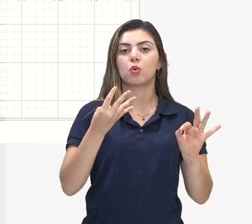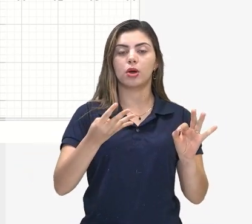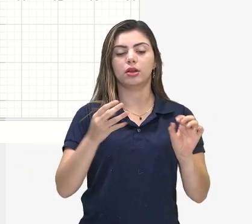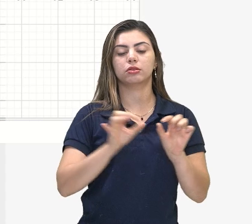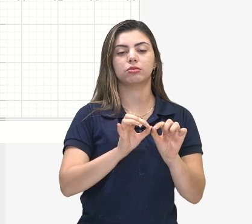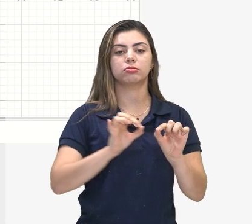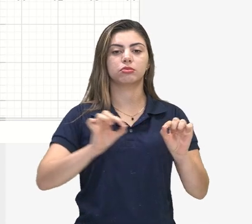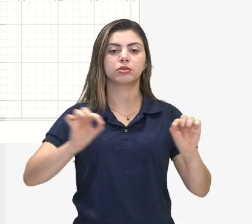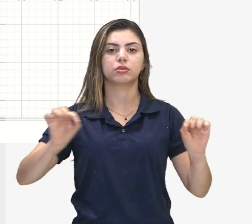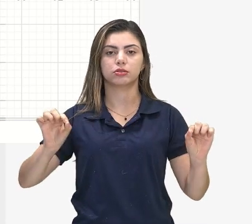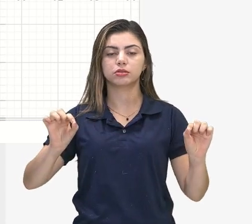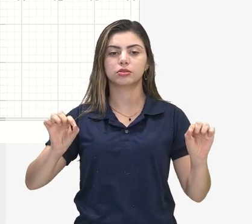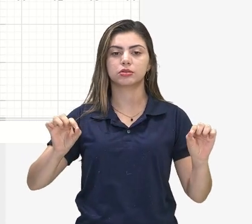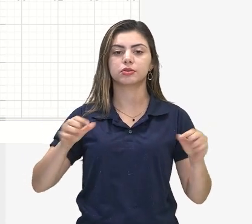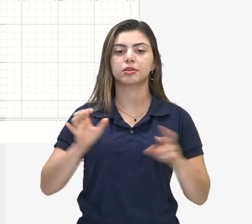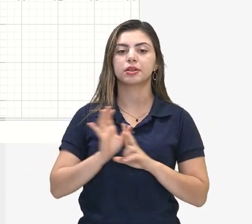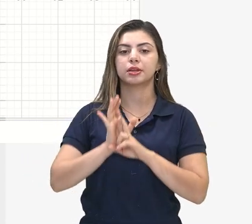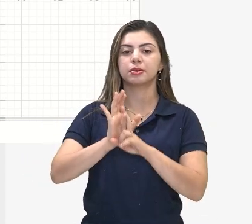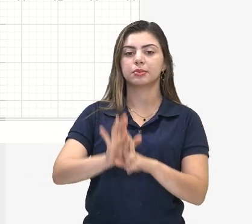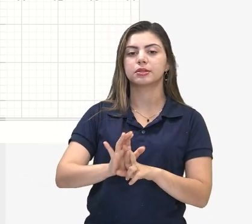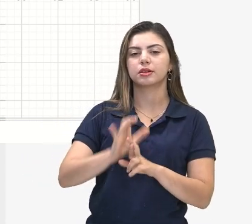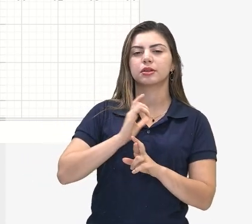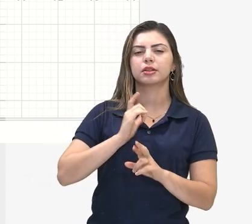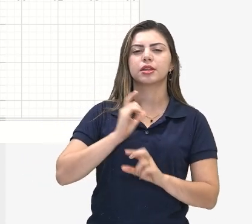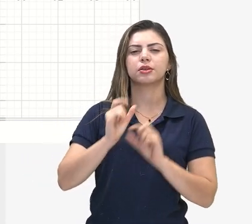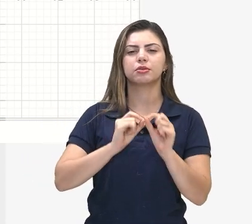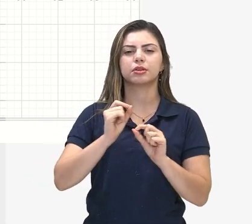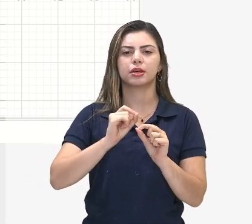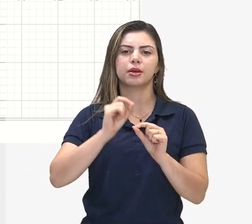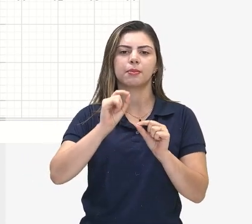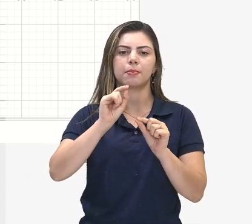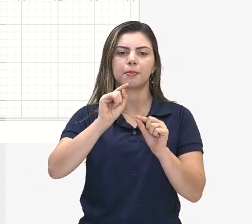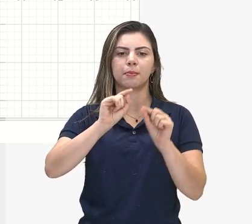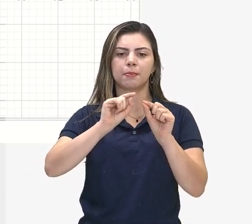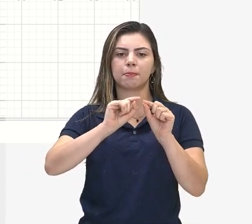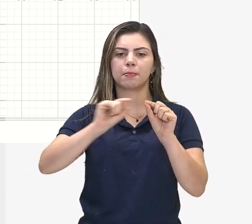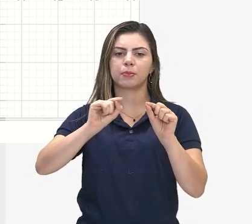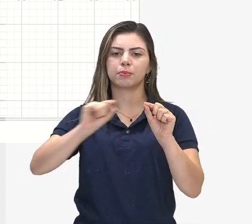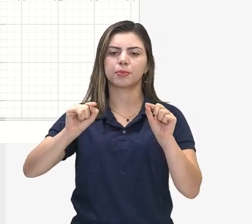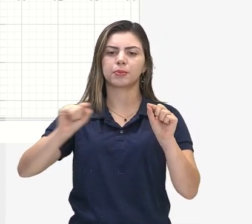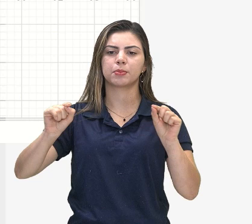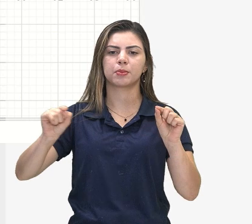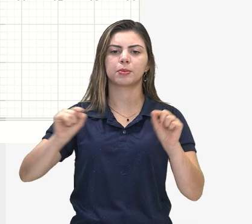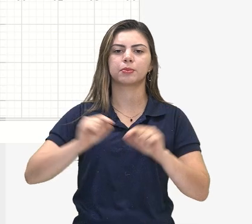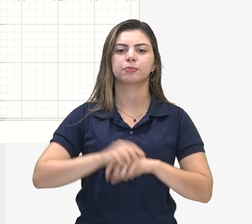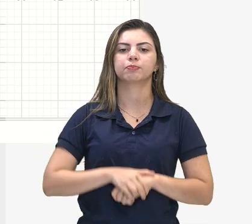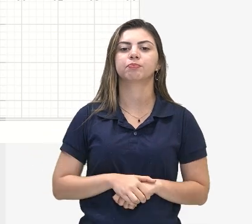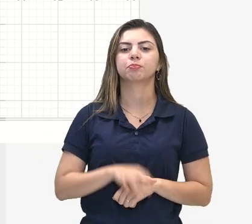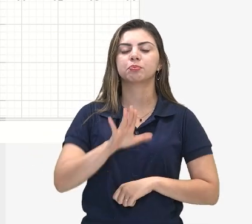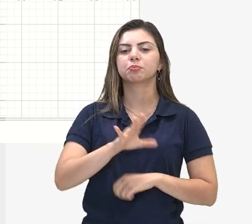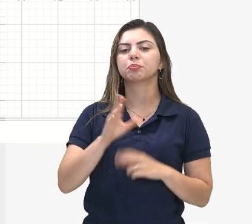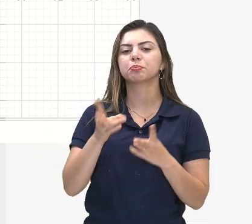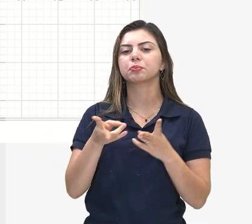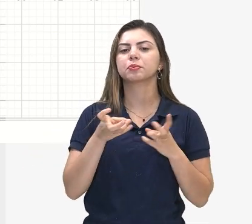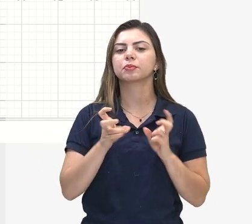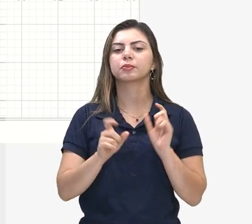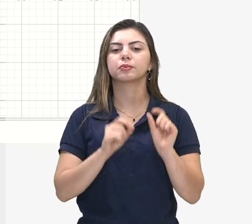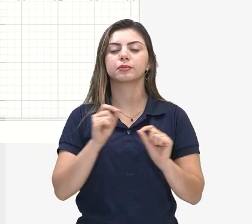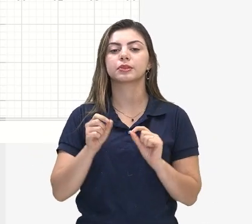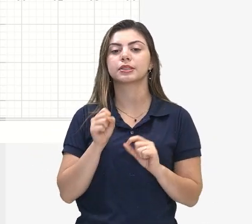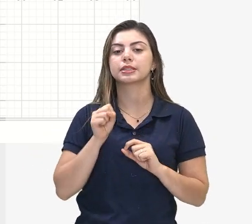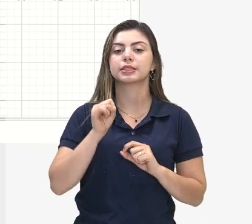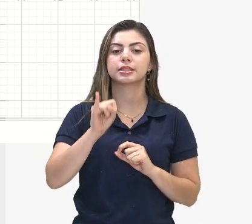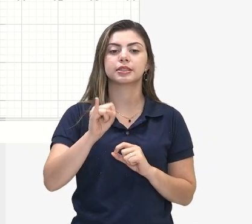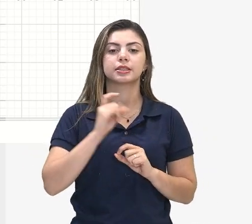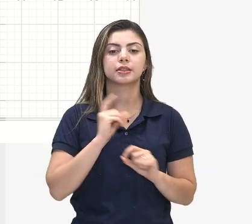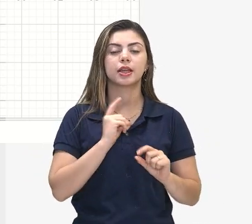esse traço tracejado aqui, por esse segmento tracejado. Vamos ver o que acontece aqui, ó. Observe, quando a distância